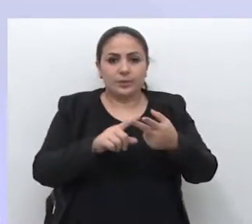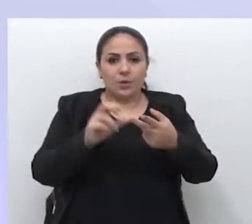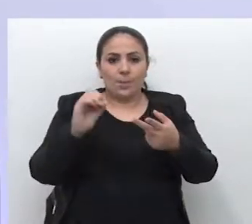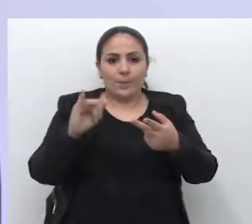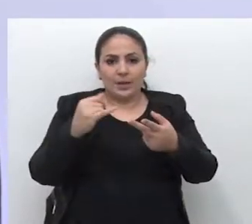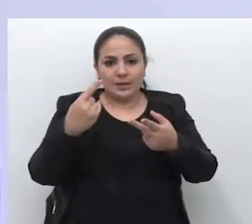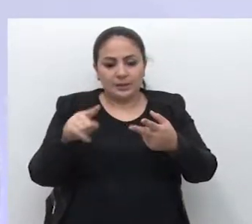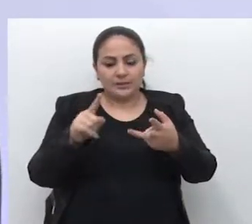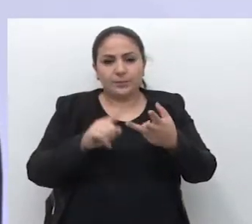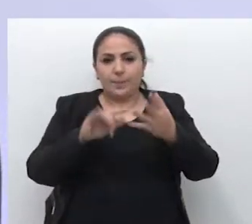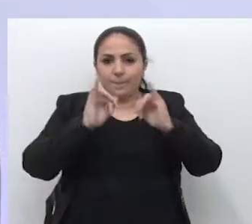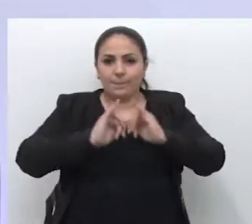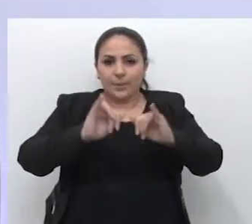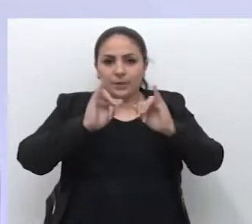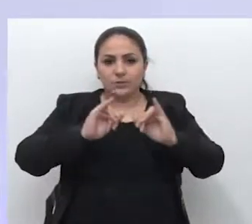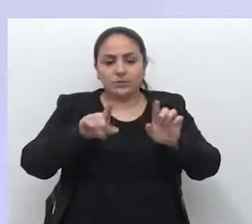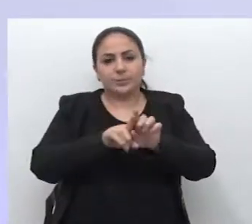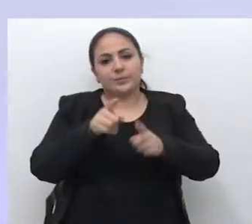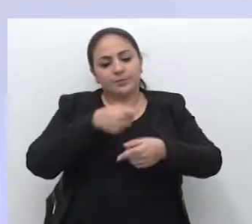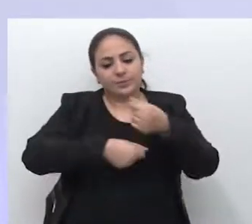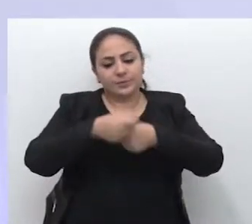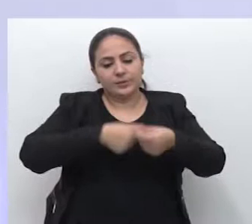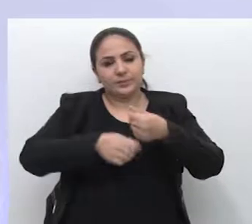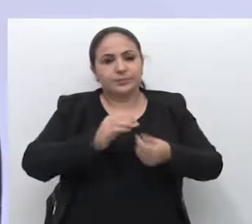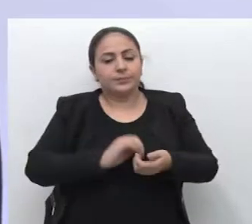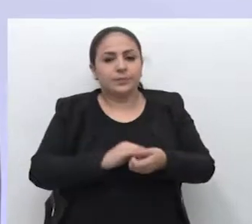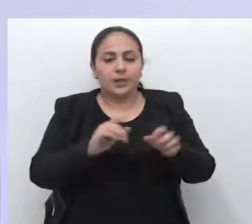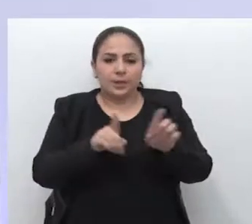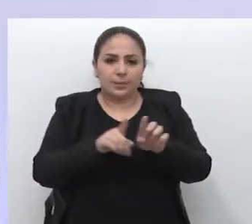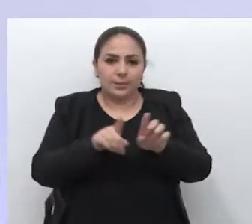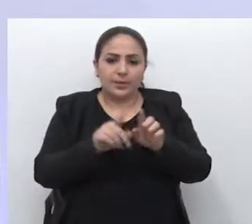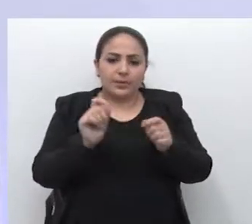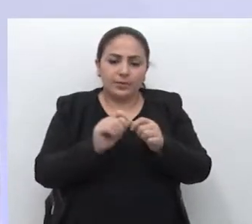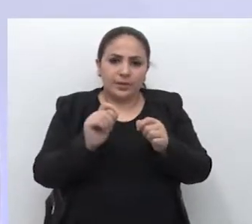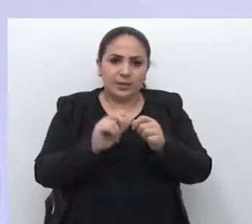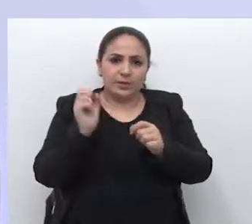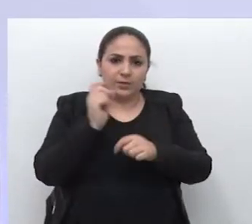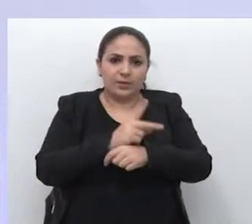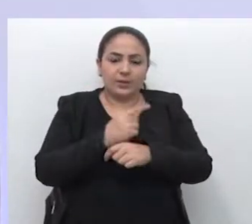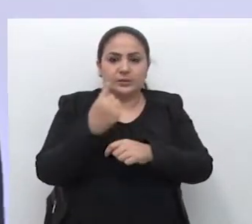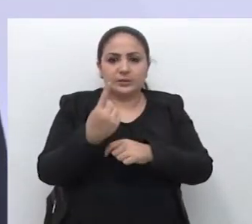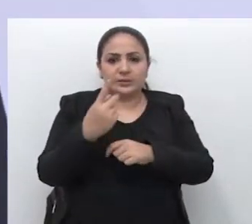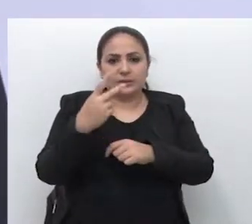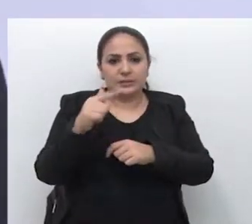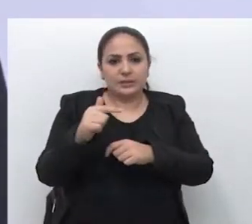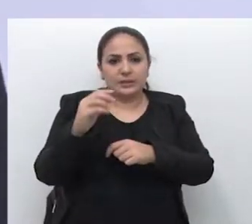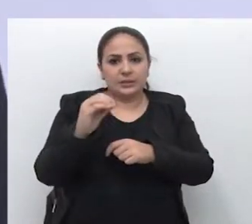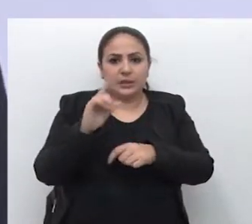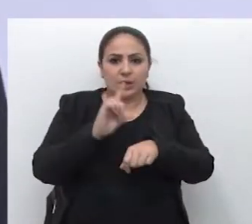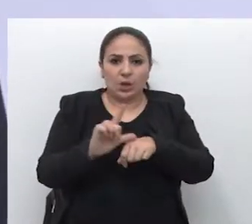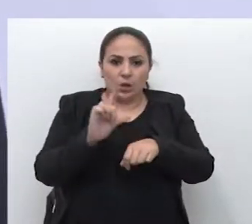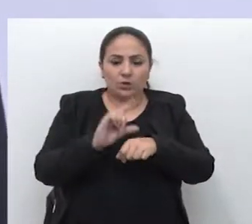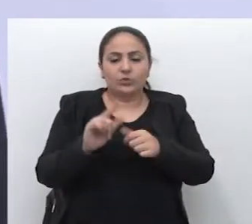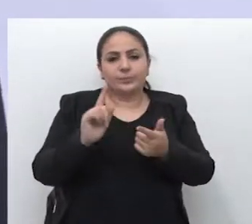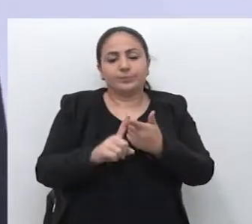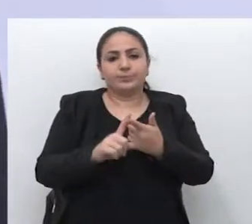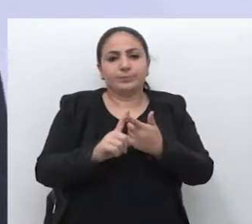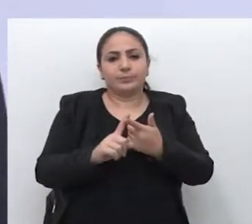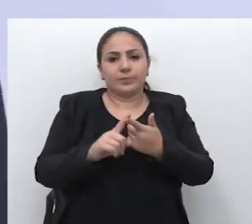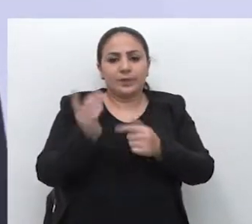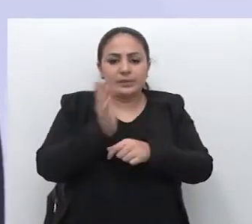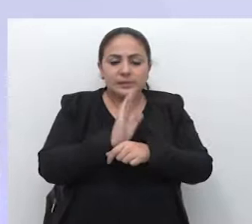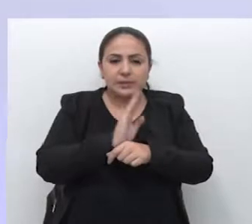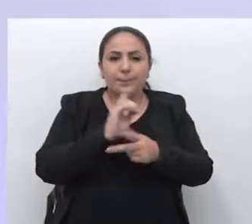administração, operações, marketing e financeiro. Também serão oferecidas vagas em 170 lojas,